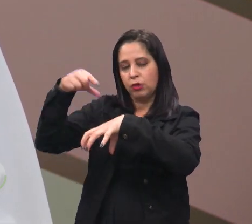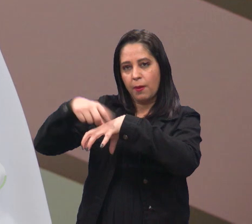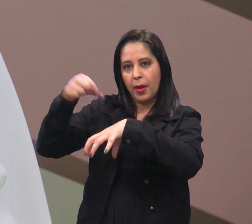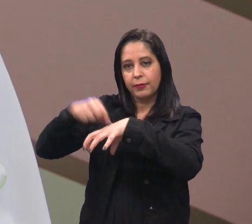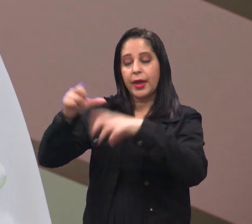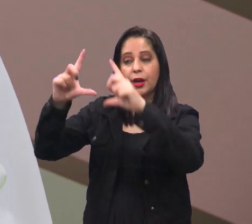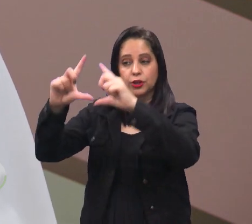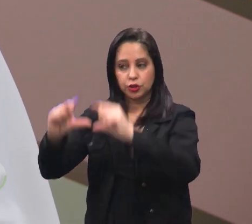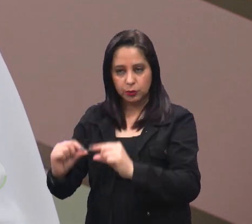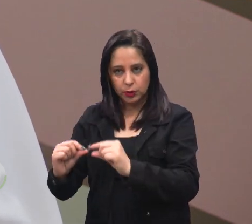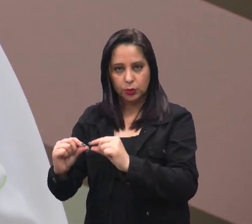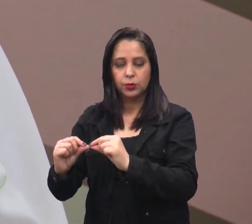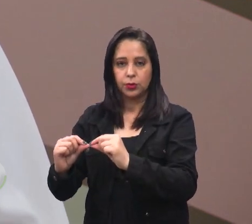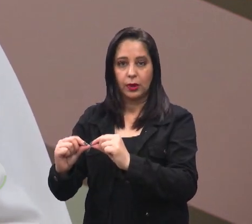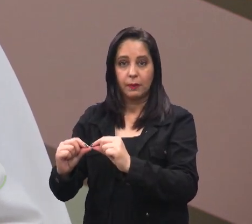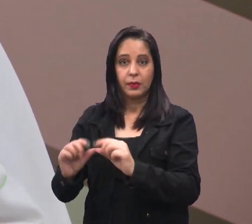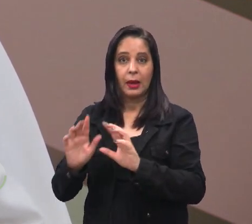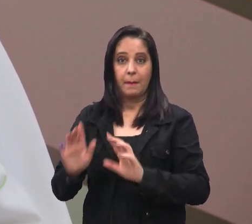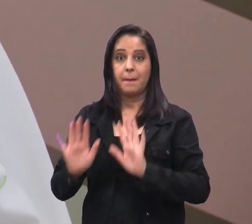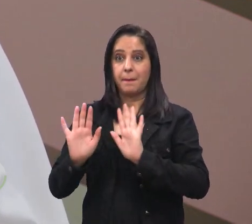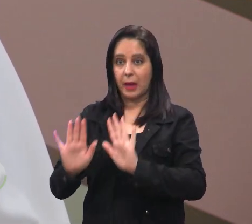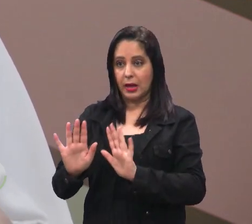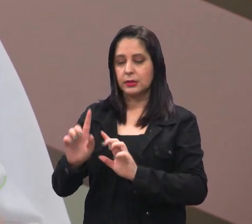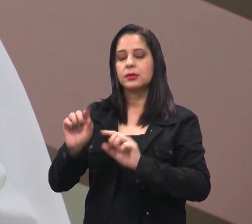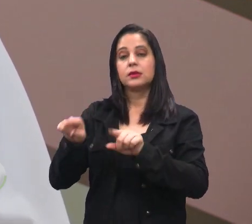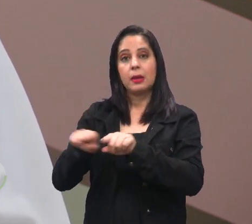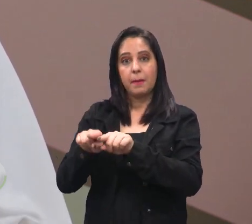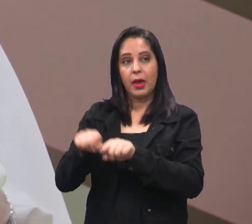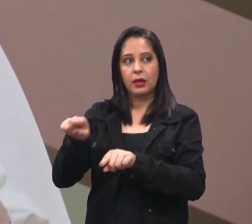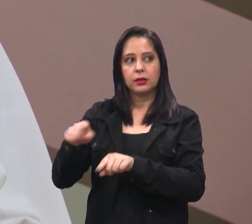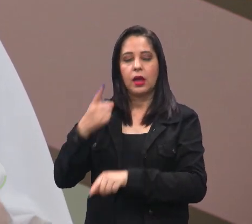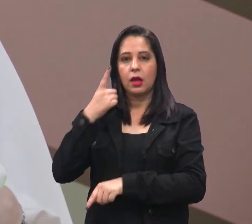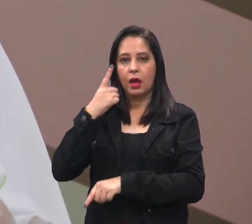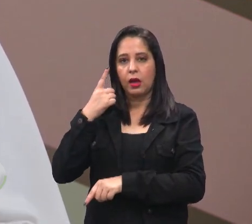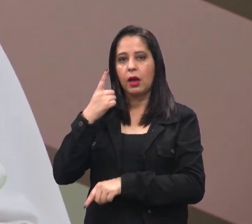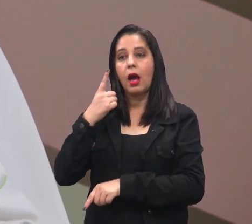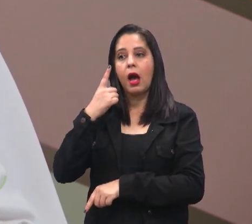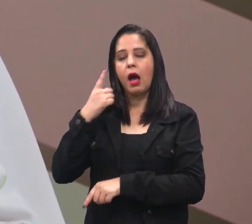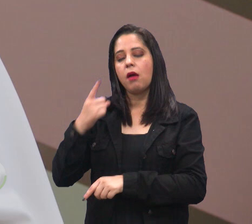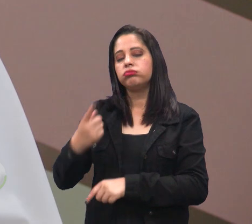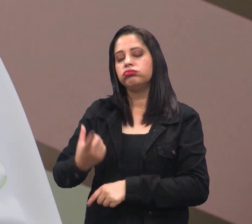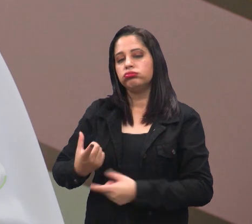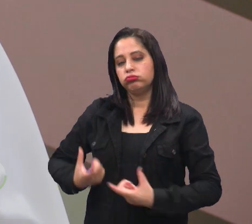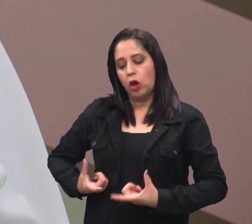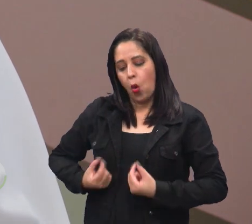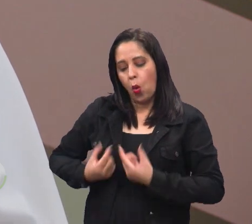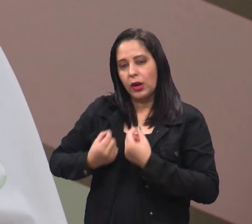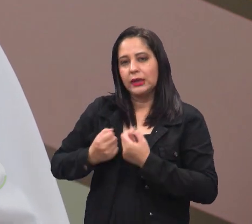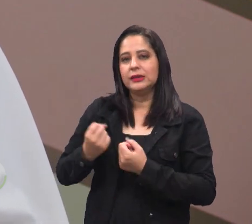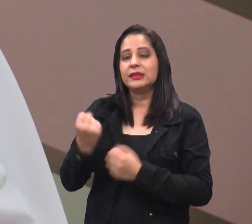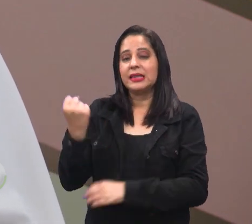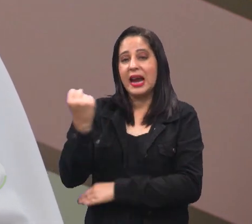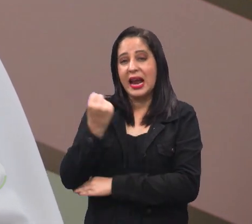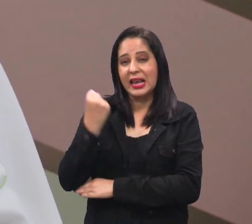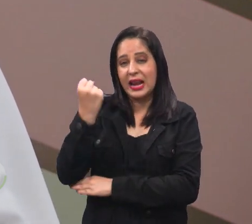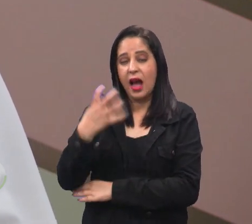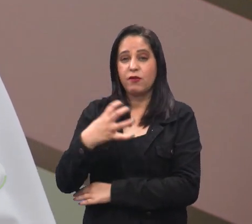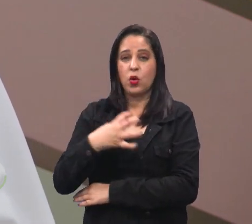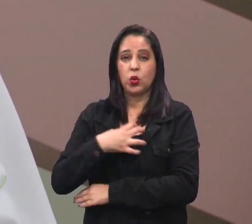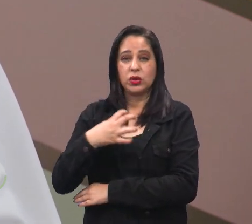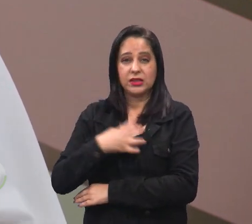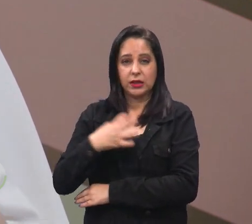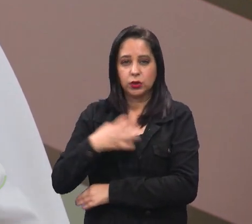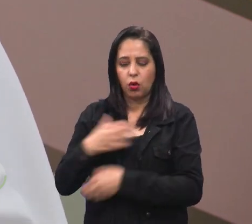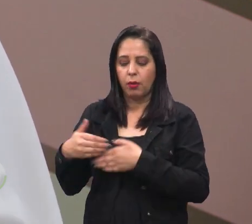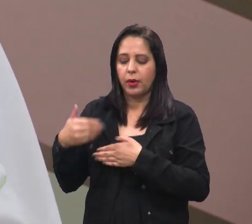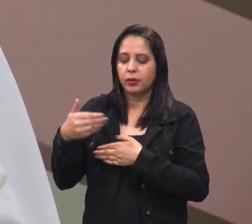na leucemia aguda. Na leucemia crônica, que é uma leucemia que se desenvolve em meses a anos, os sintomas são mais